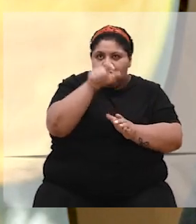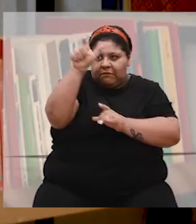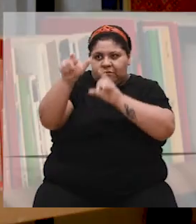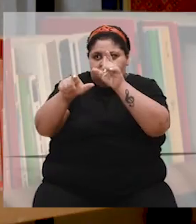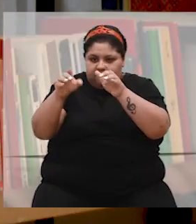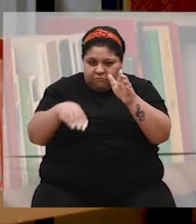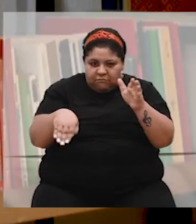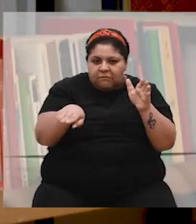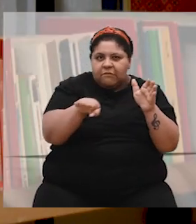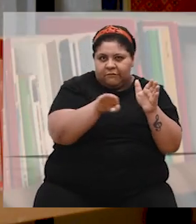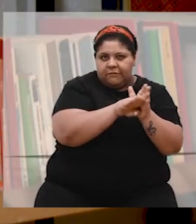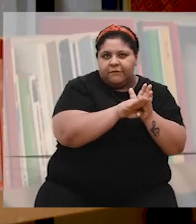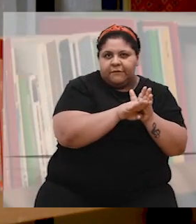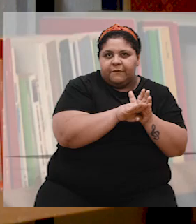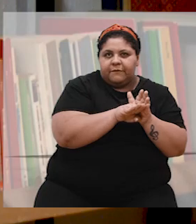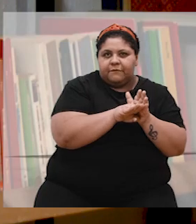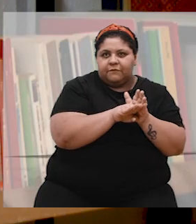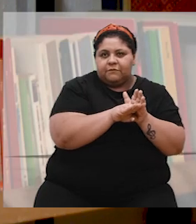essas utopistas,